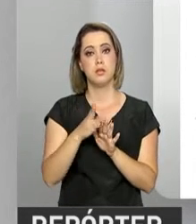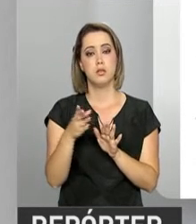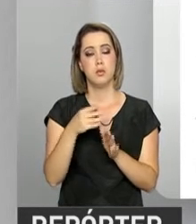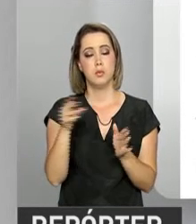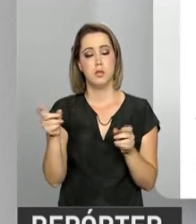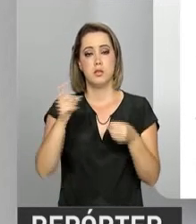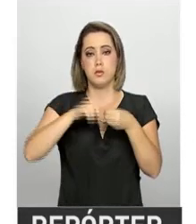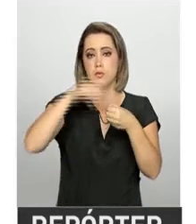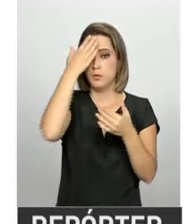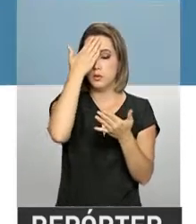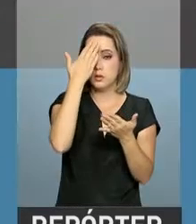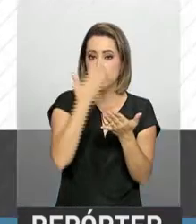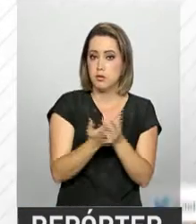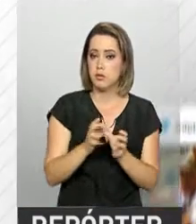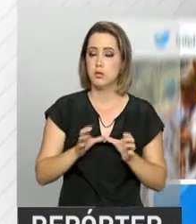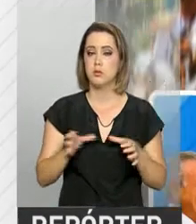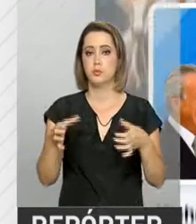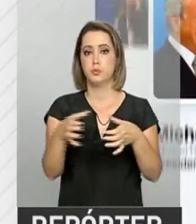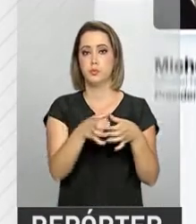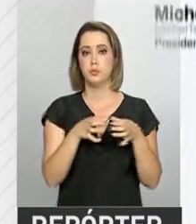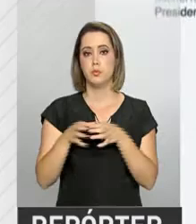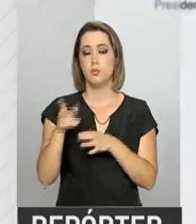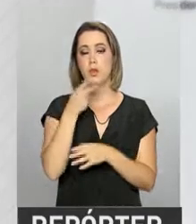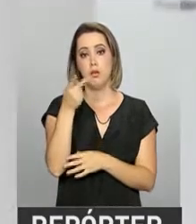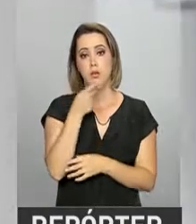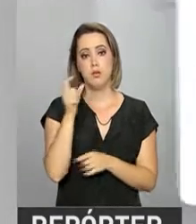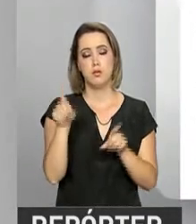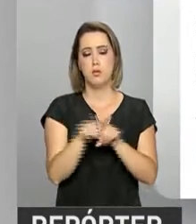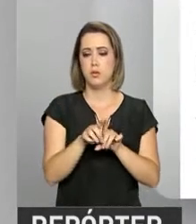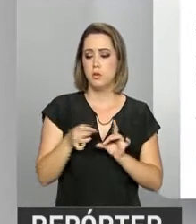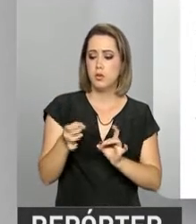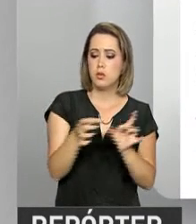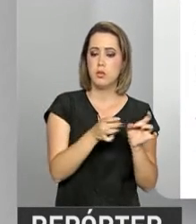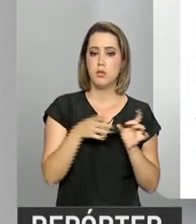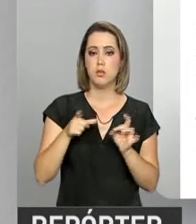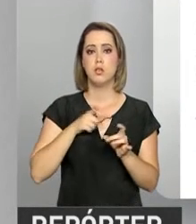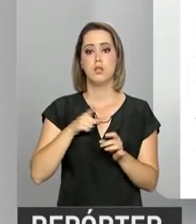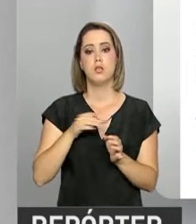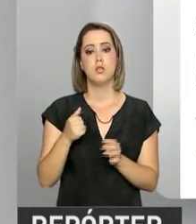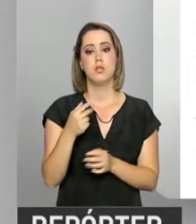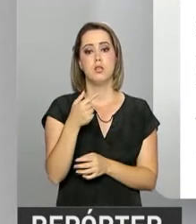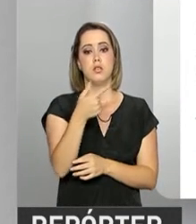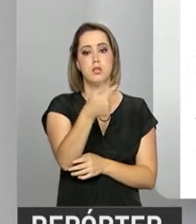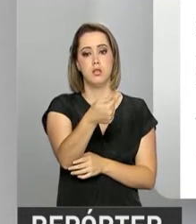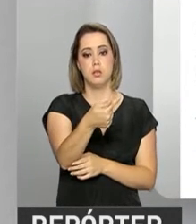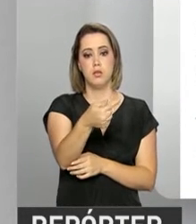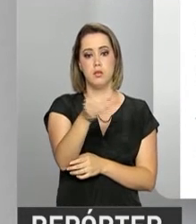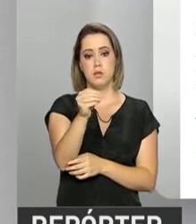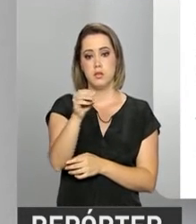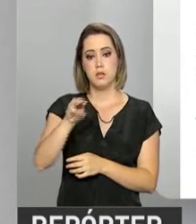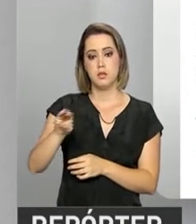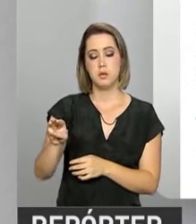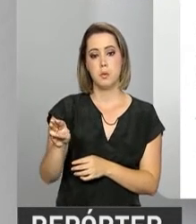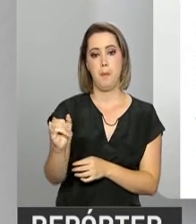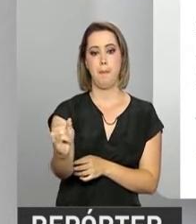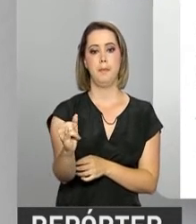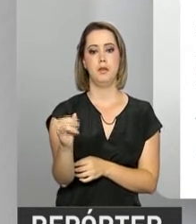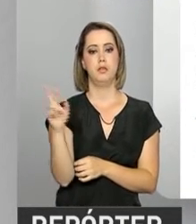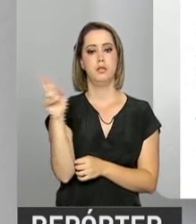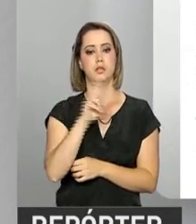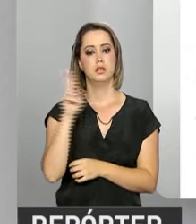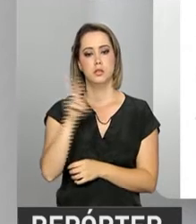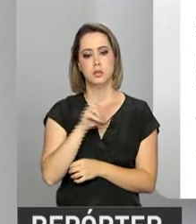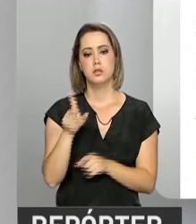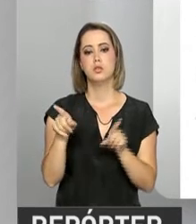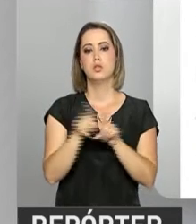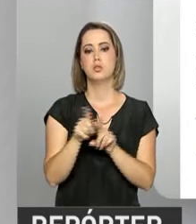internacional temer ressaltou ainda que o leilão dos aeroportos teve ágio de 700 milhões de reais mais um acerto